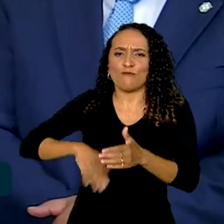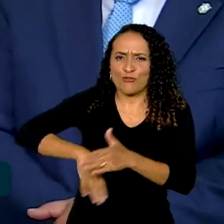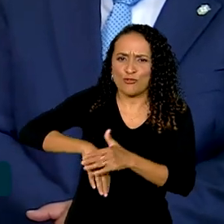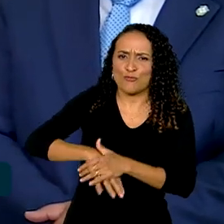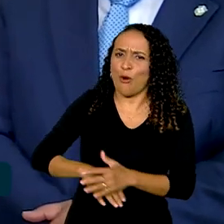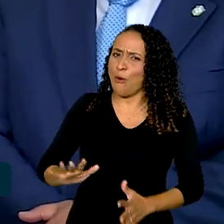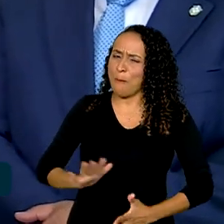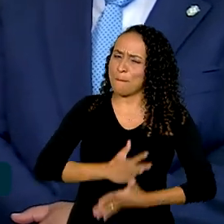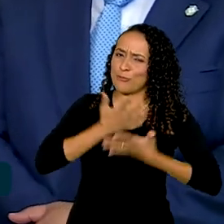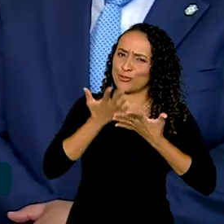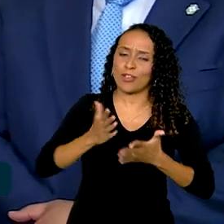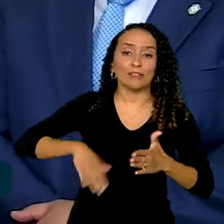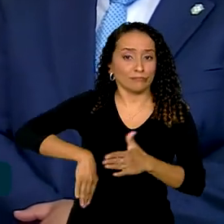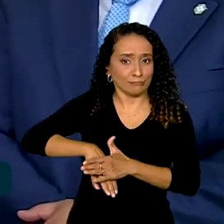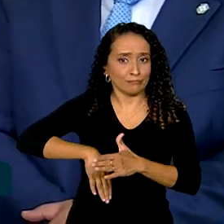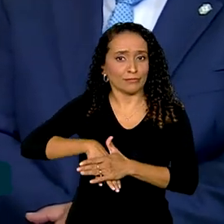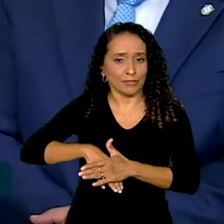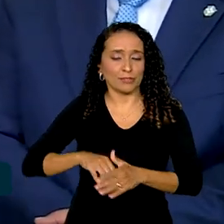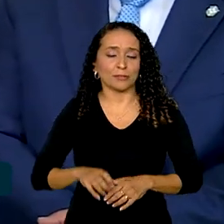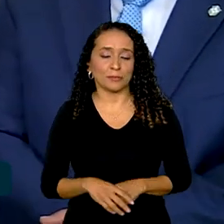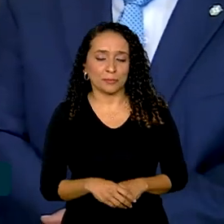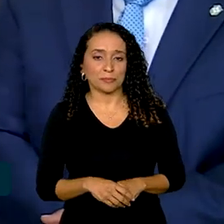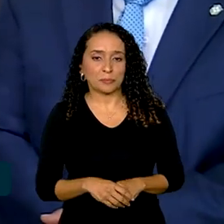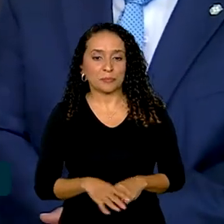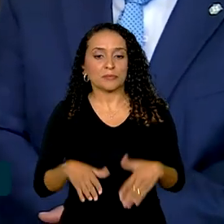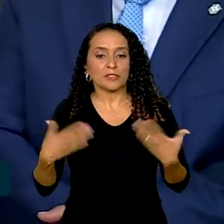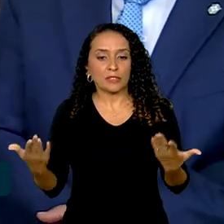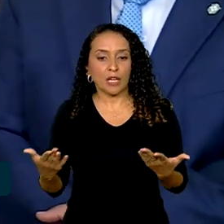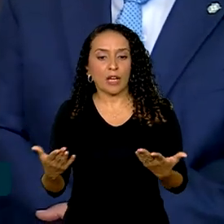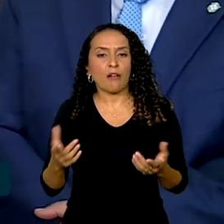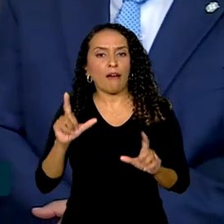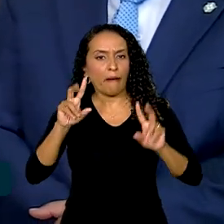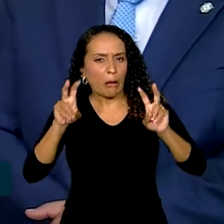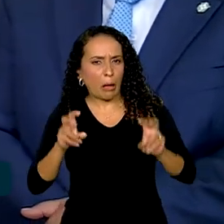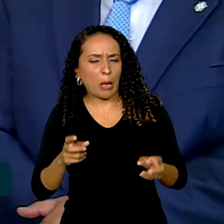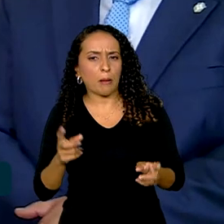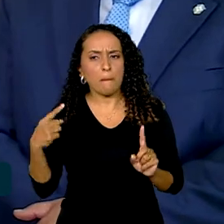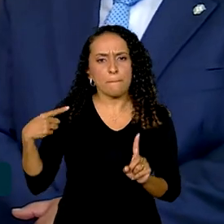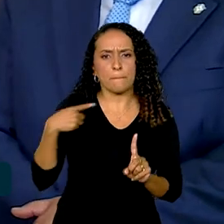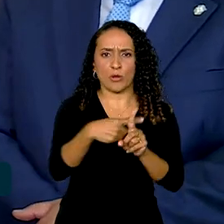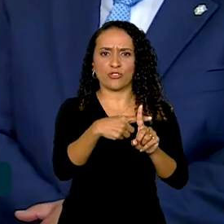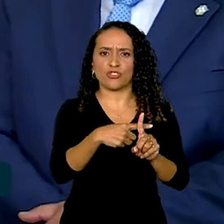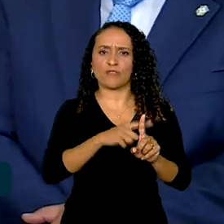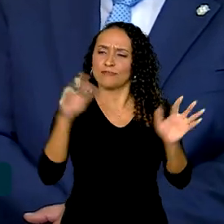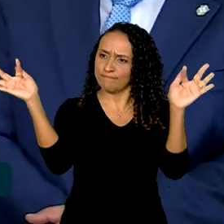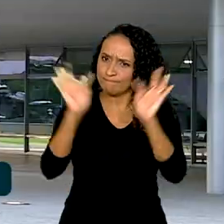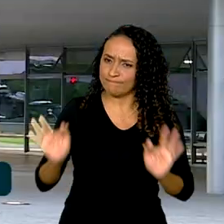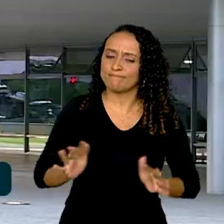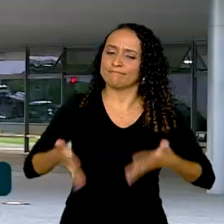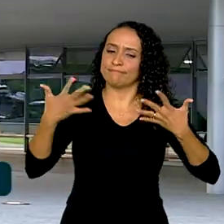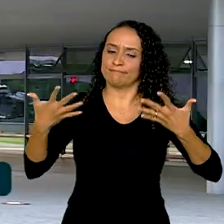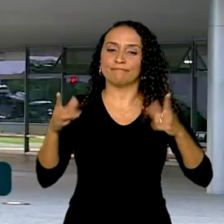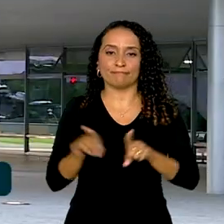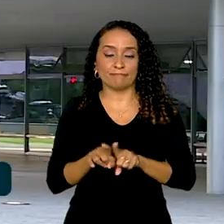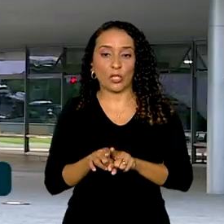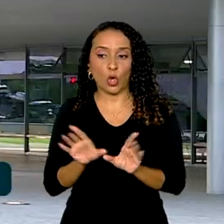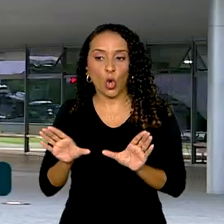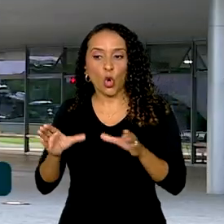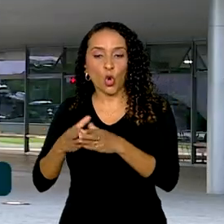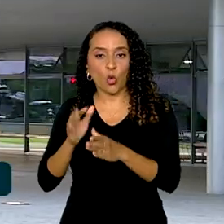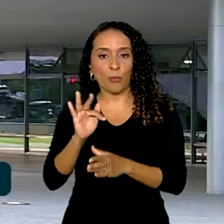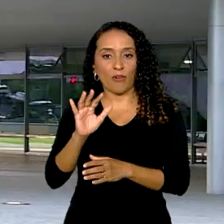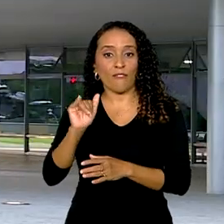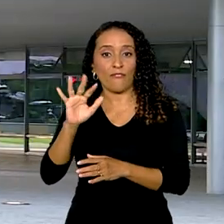pelo futebol. E foi uma agenda muito positiva, a gente está muito feliz e muito entusiasmado. A delegação da